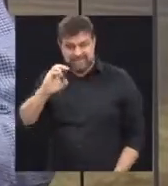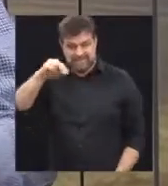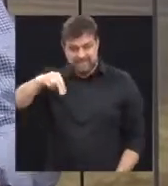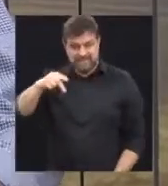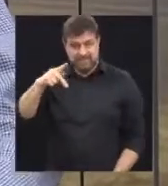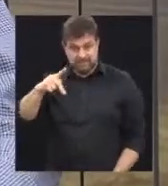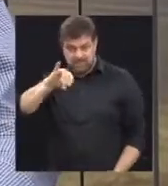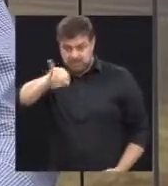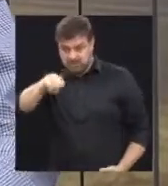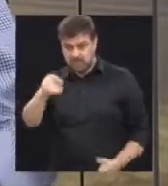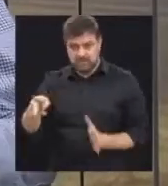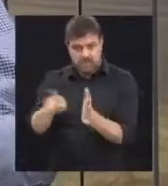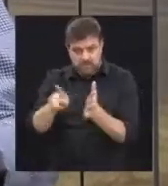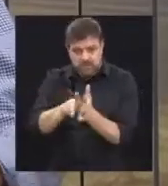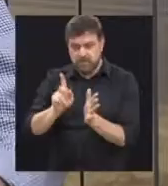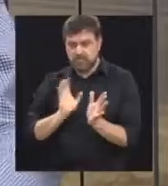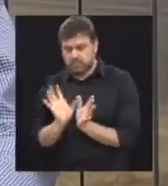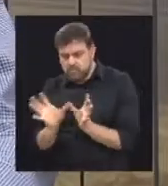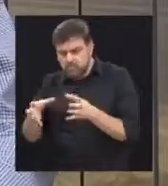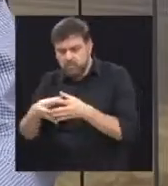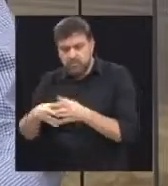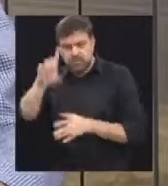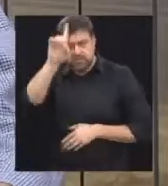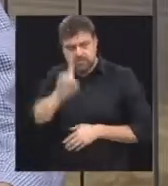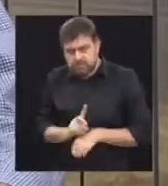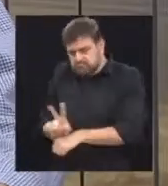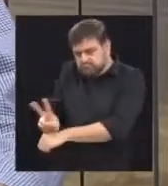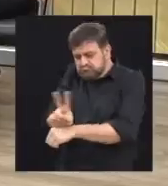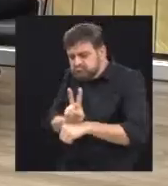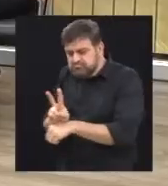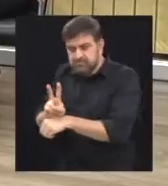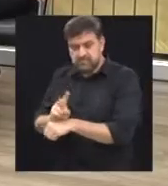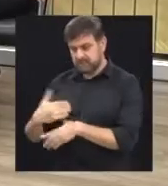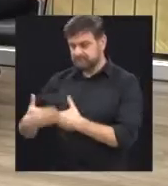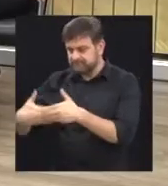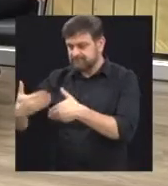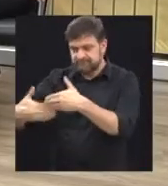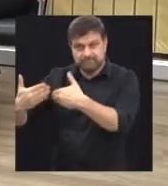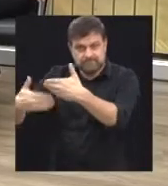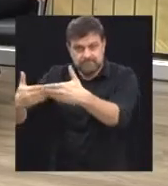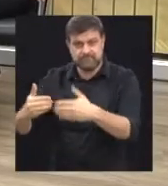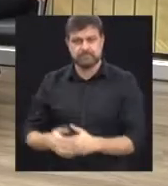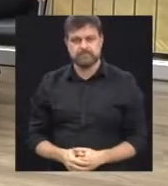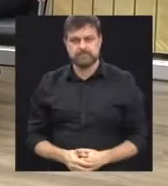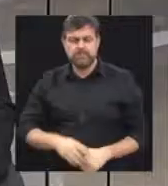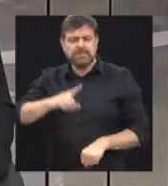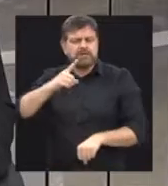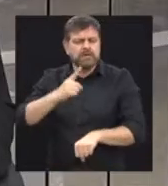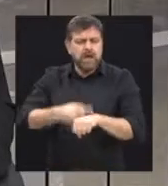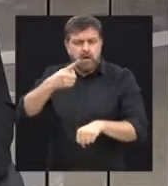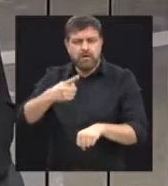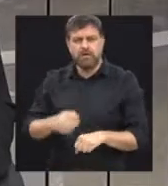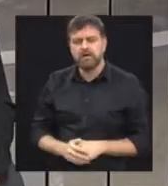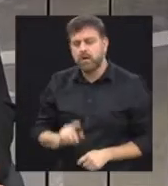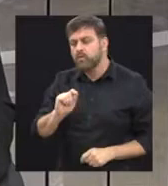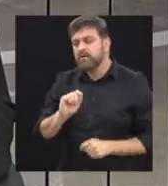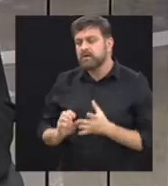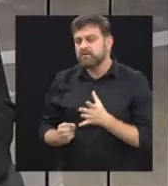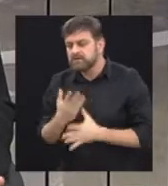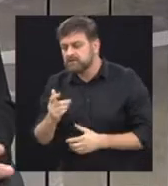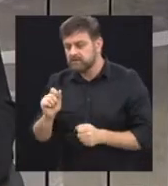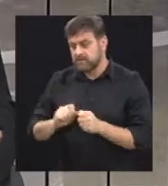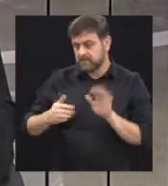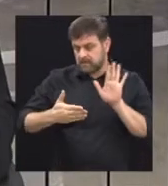uma diretoria, um conselho deliberativo, um conselho fiscal, e a coisa começou a ganhar corpo. E nesse momento vocês